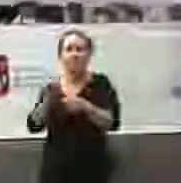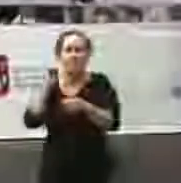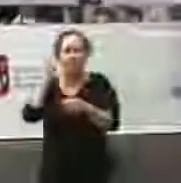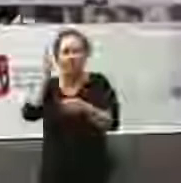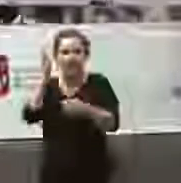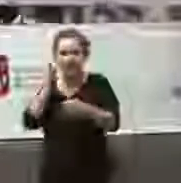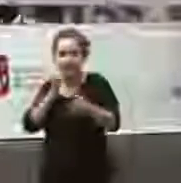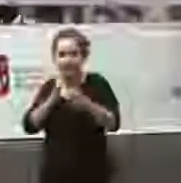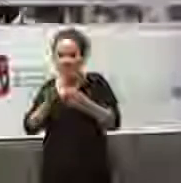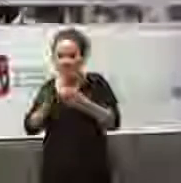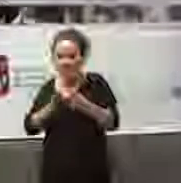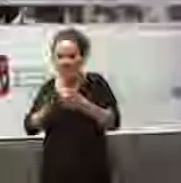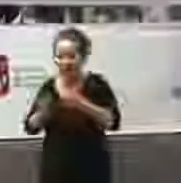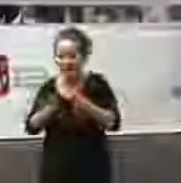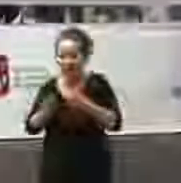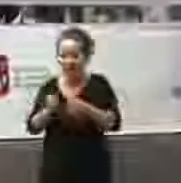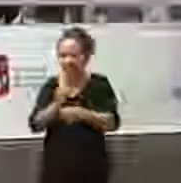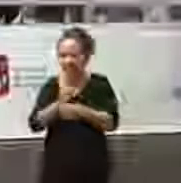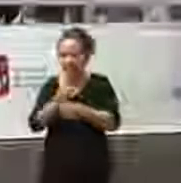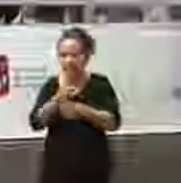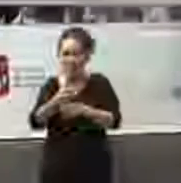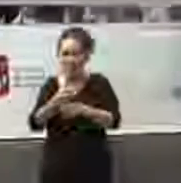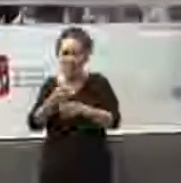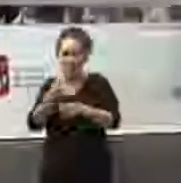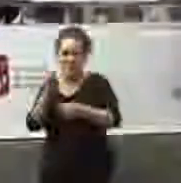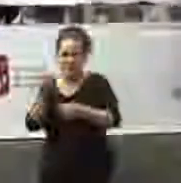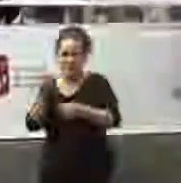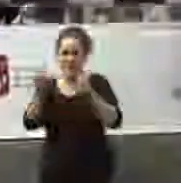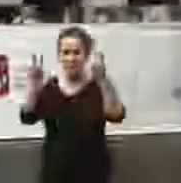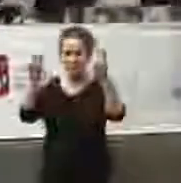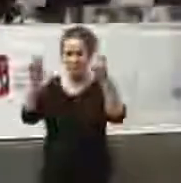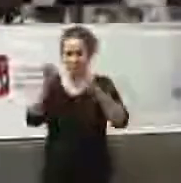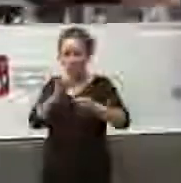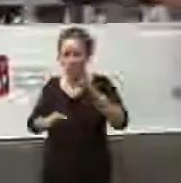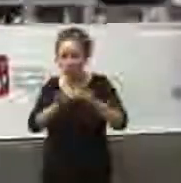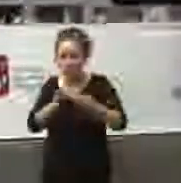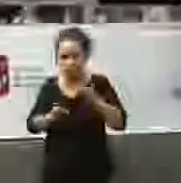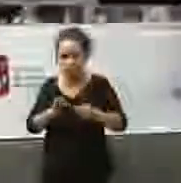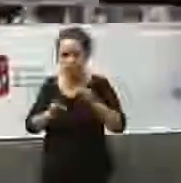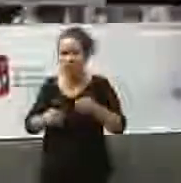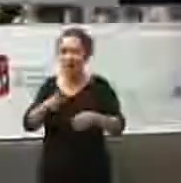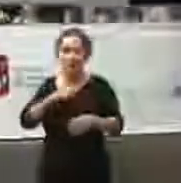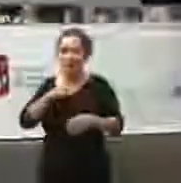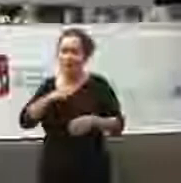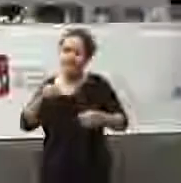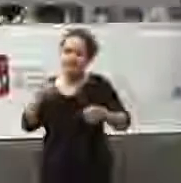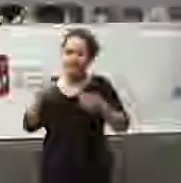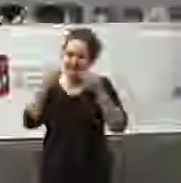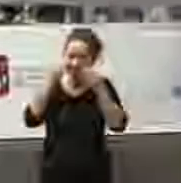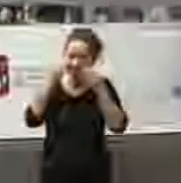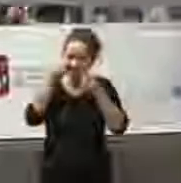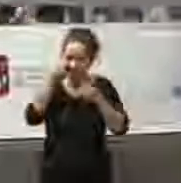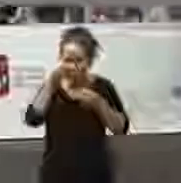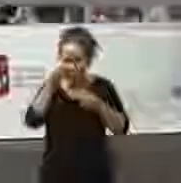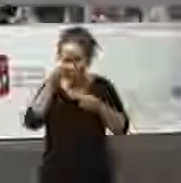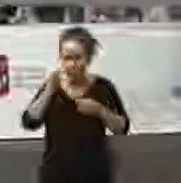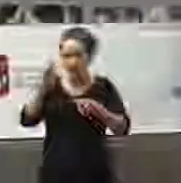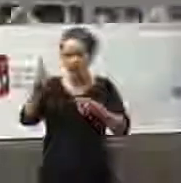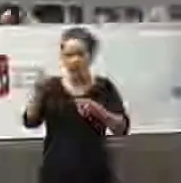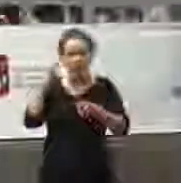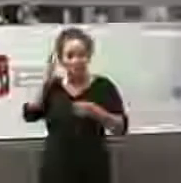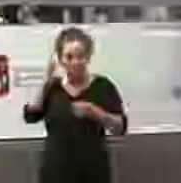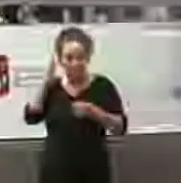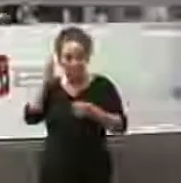essa durante esse período é de 2015 pra cá em que o tema judicialização não estivesse presente em todas as assembleias regionais